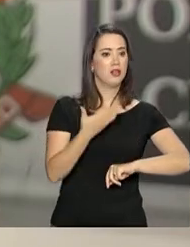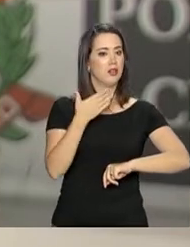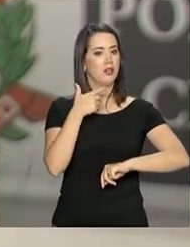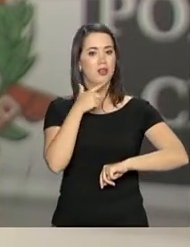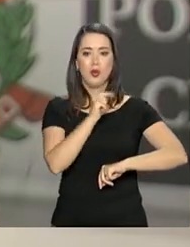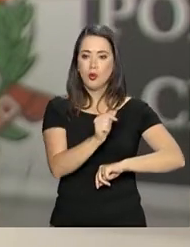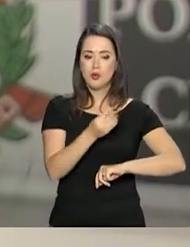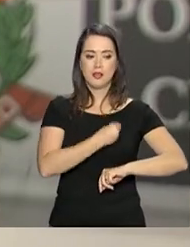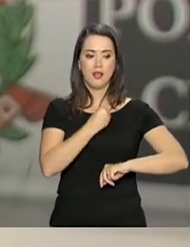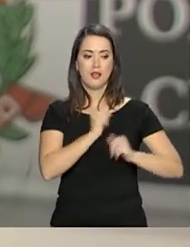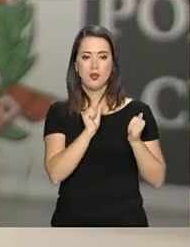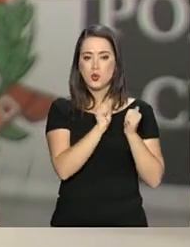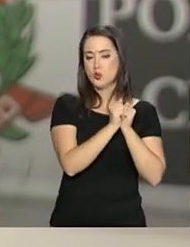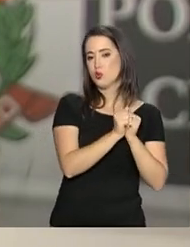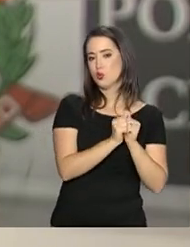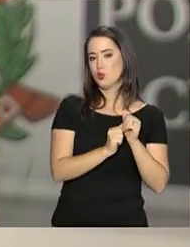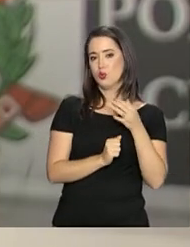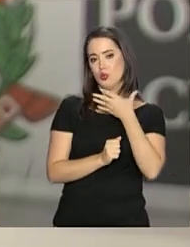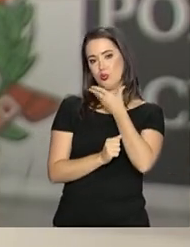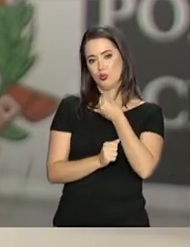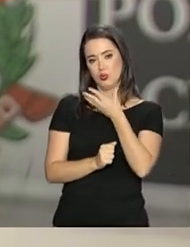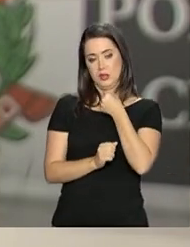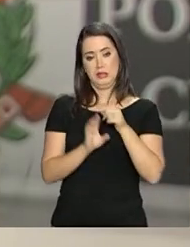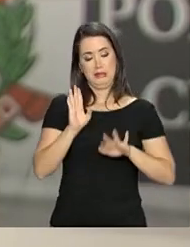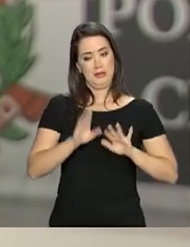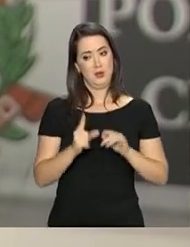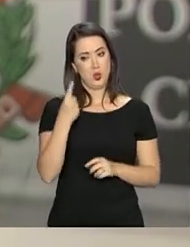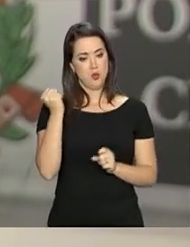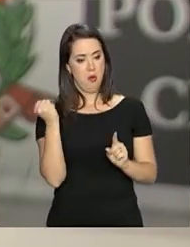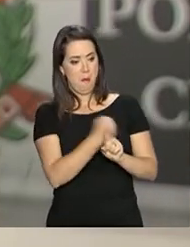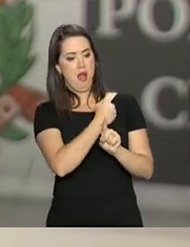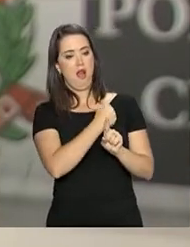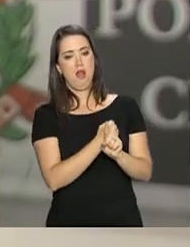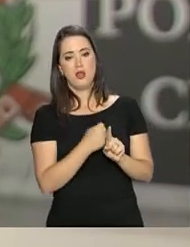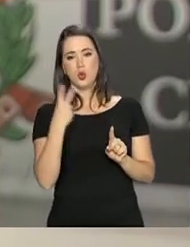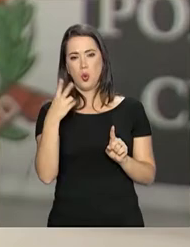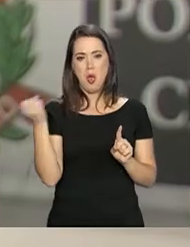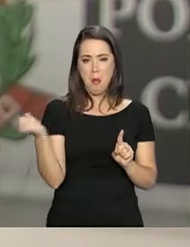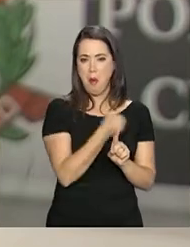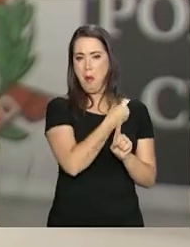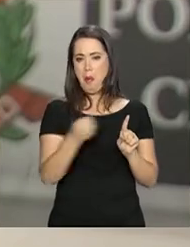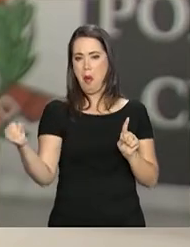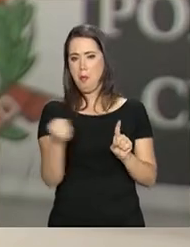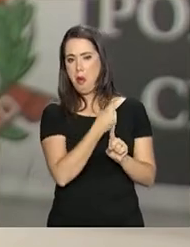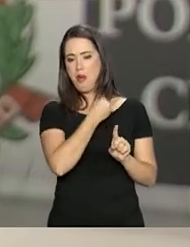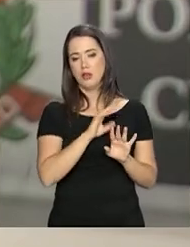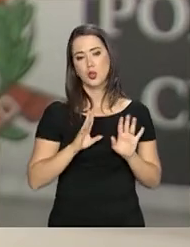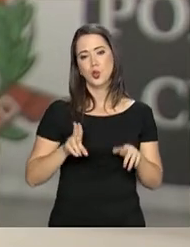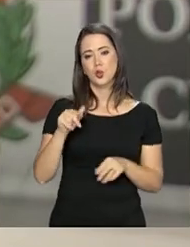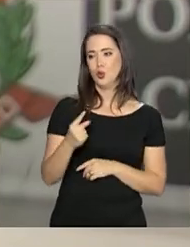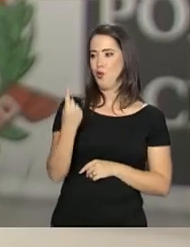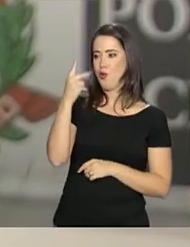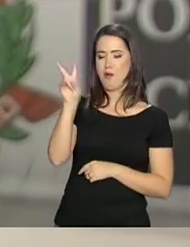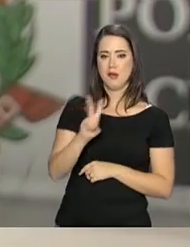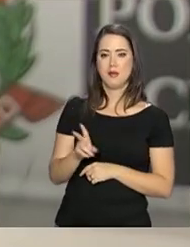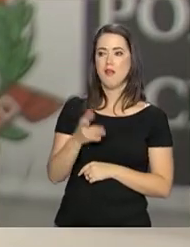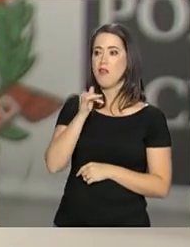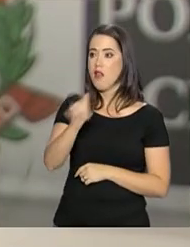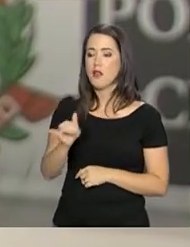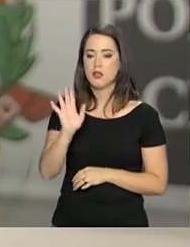que conviver com aquele 3 agride uma vez duas normalmente nunca é a primeira vez que a pessoa vem